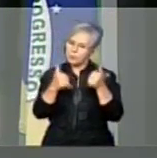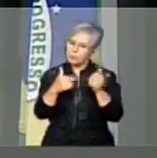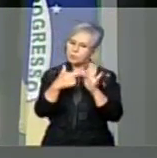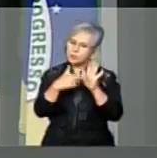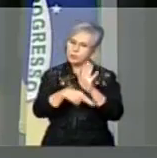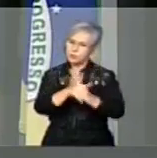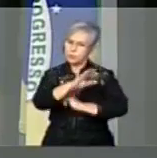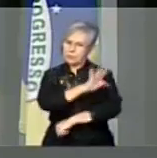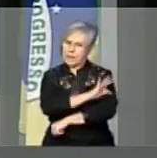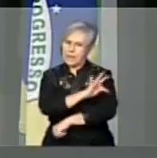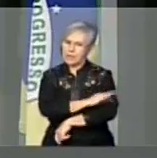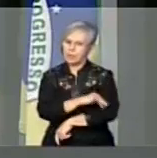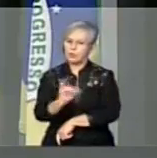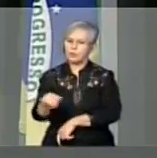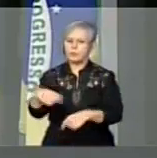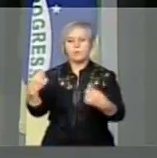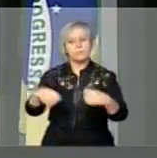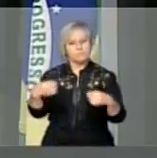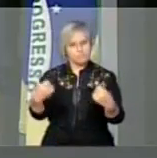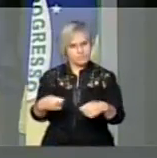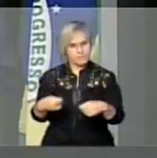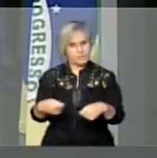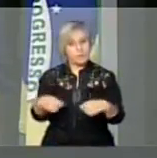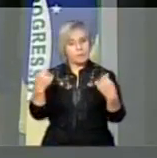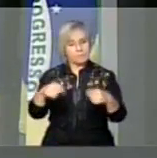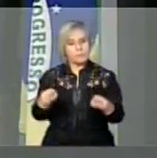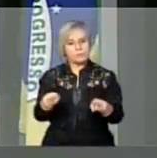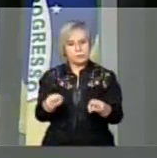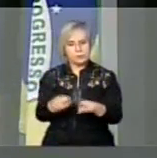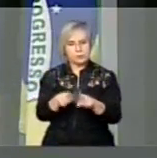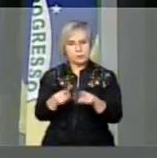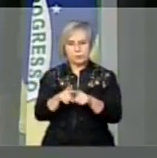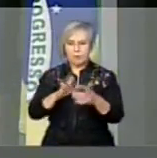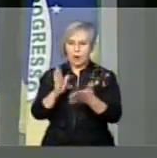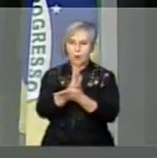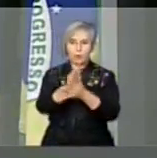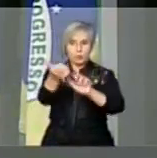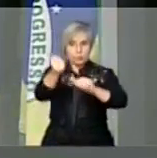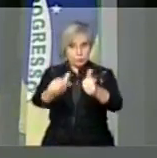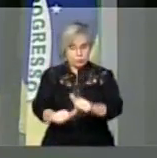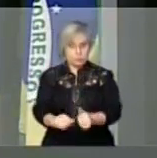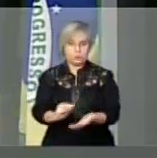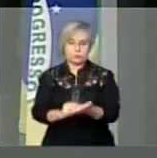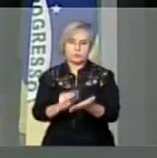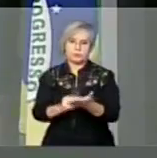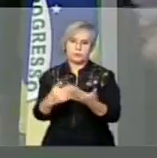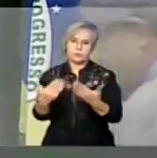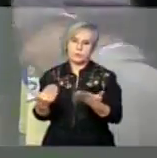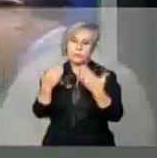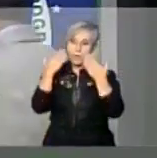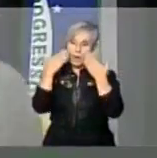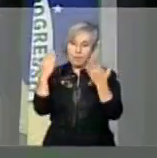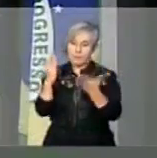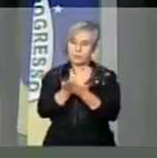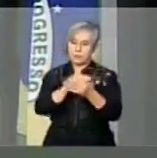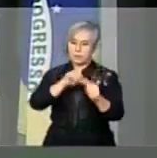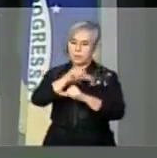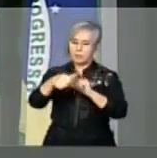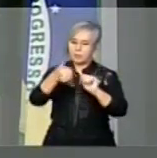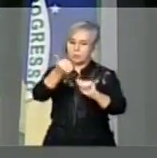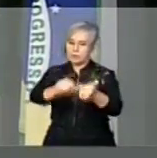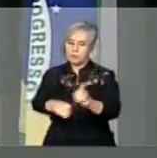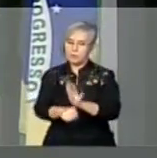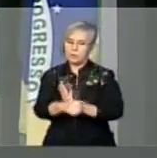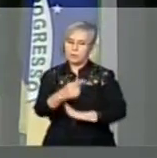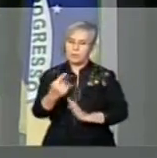técnicos necessários, os quais necessitam sofrer alguns ajustes. Apresentamos as seguintes alterações realizadas